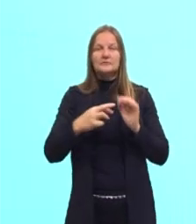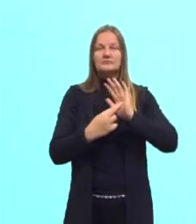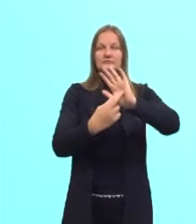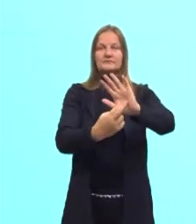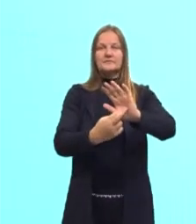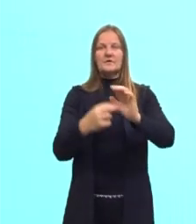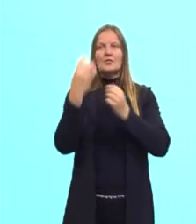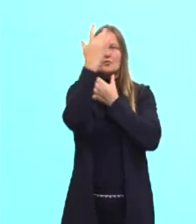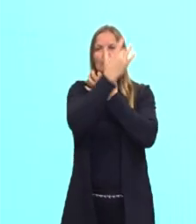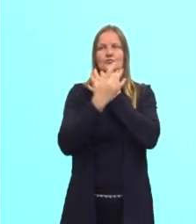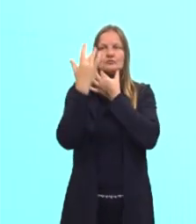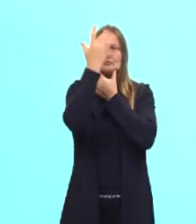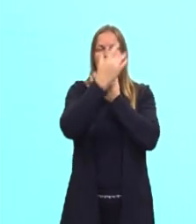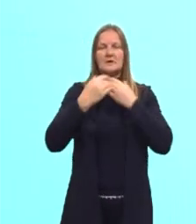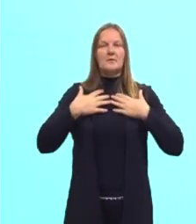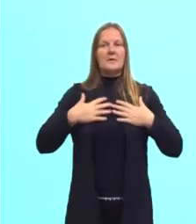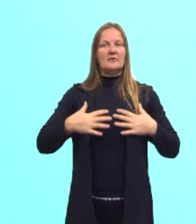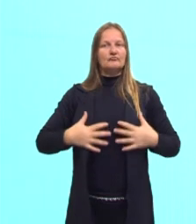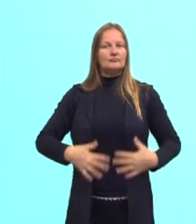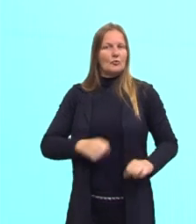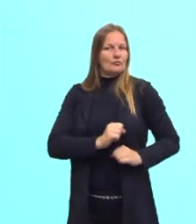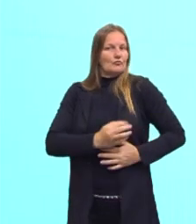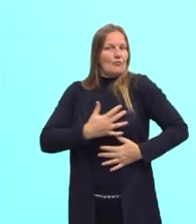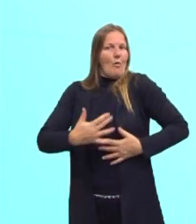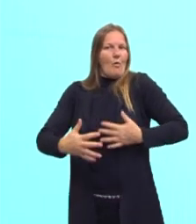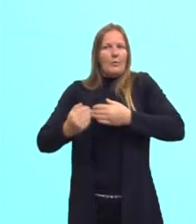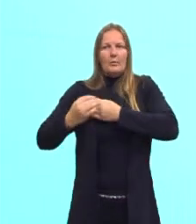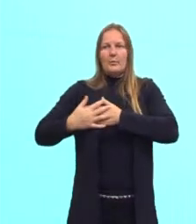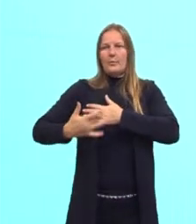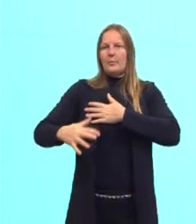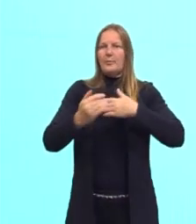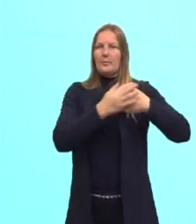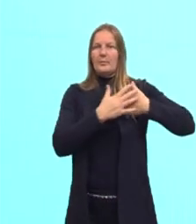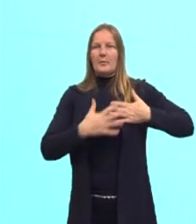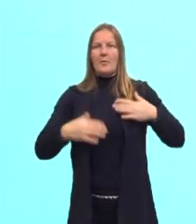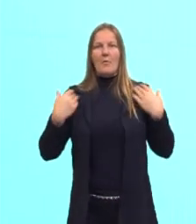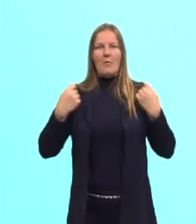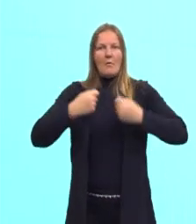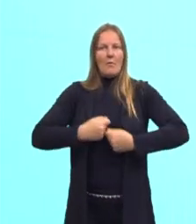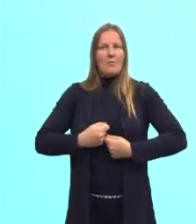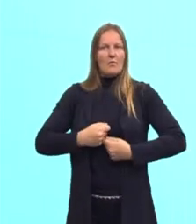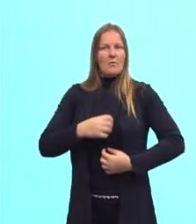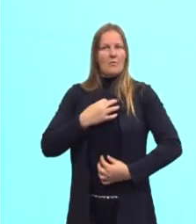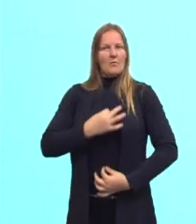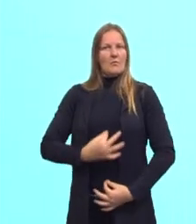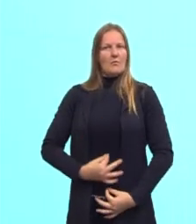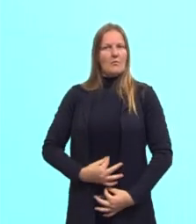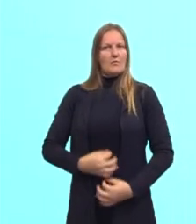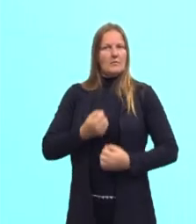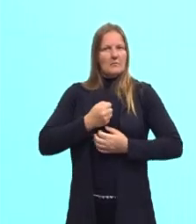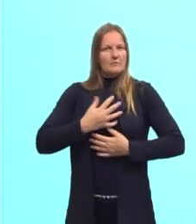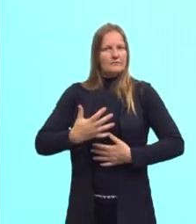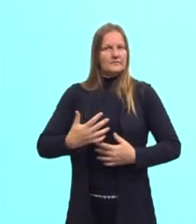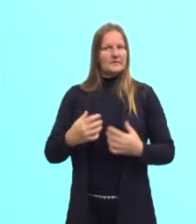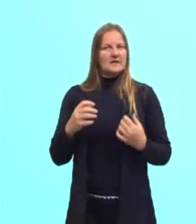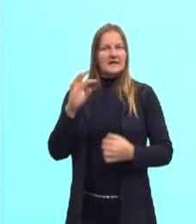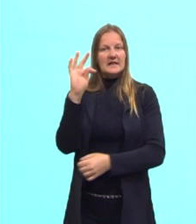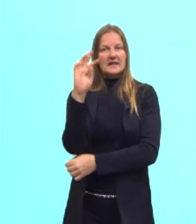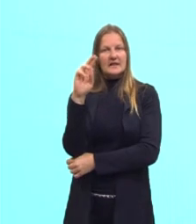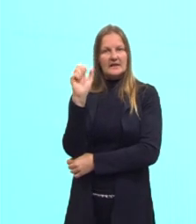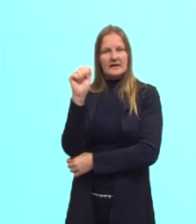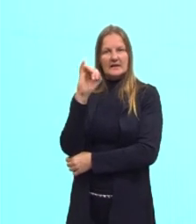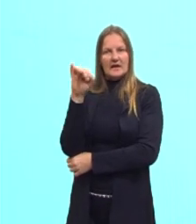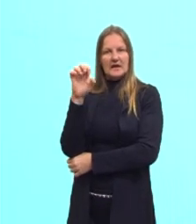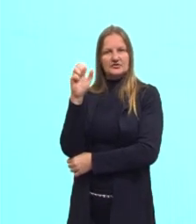representar rostos e trajes esplendorosos então lembrei ele traz esse foco né para os trajes